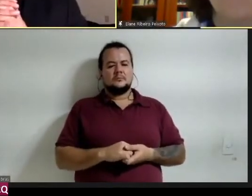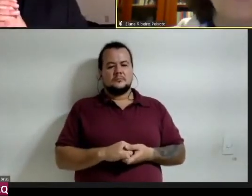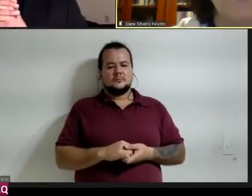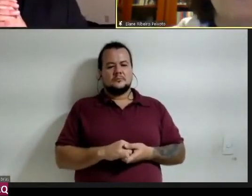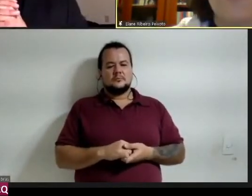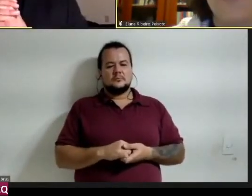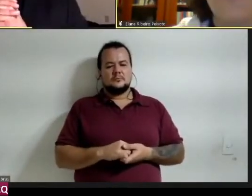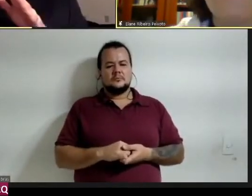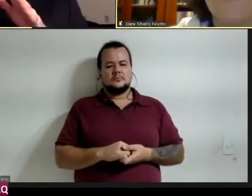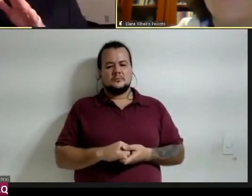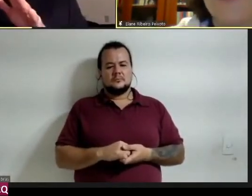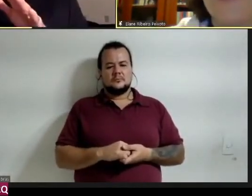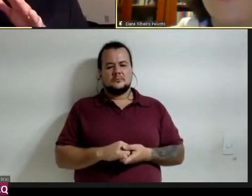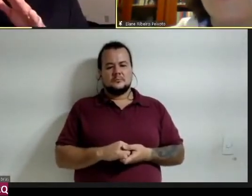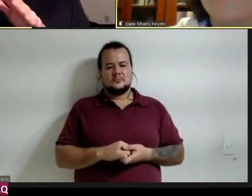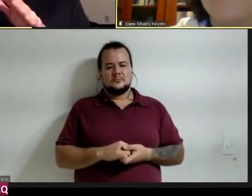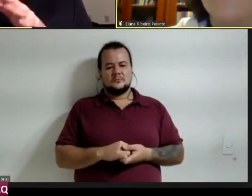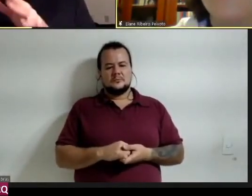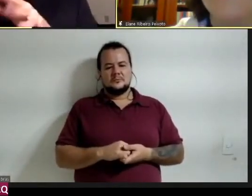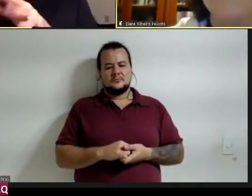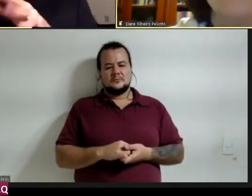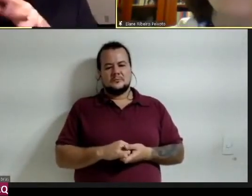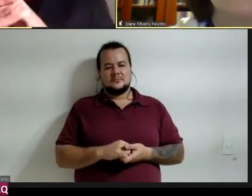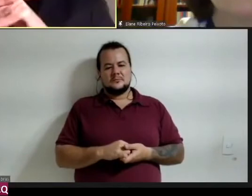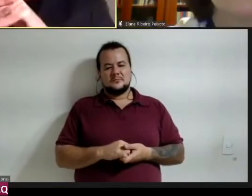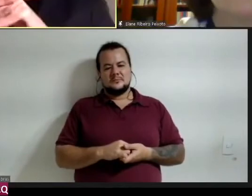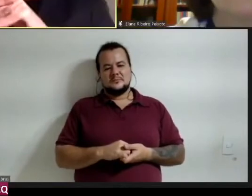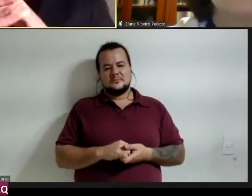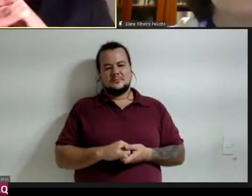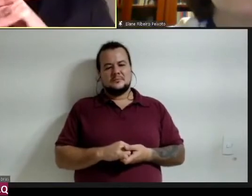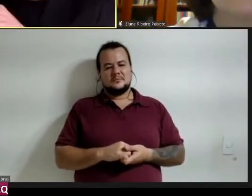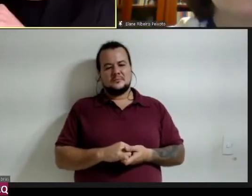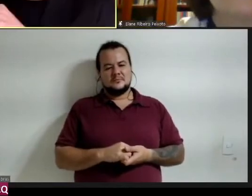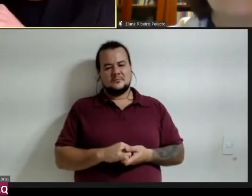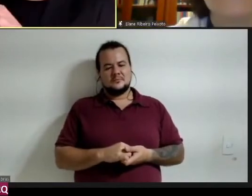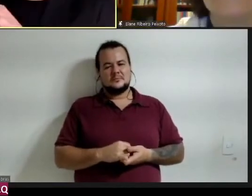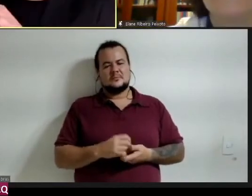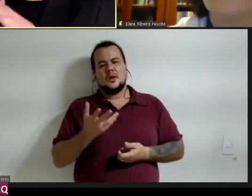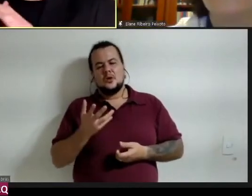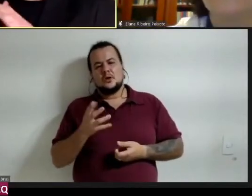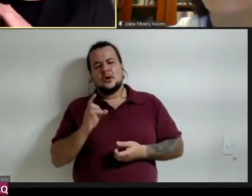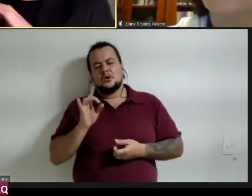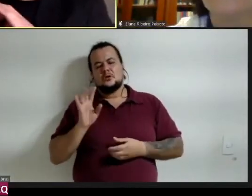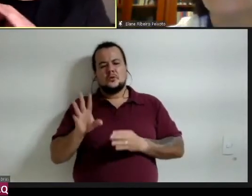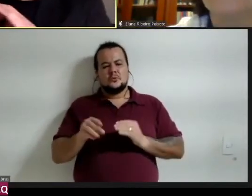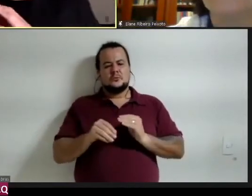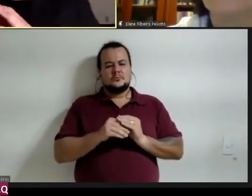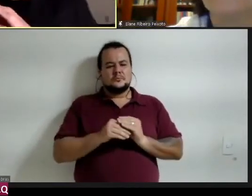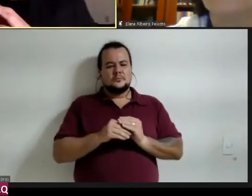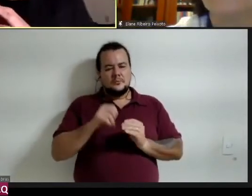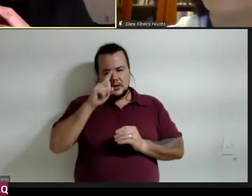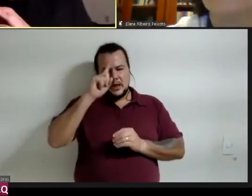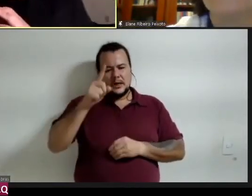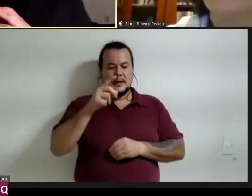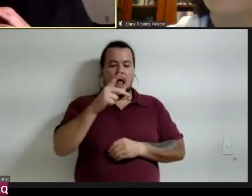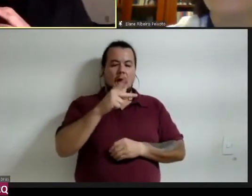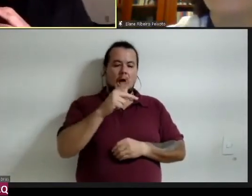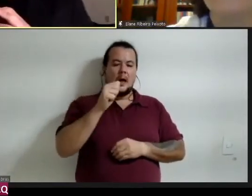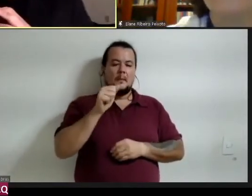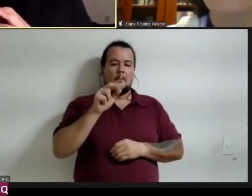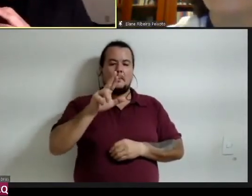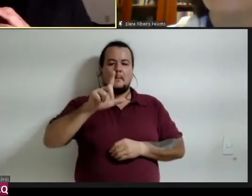Quer respirar um pouquinho? Eu só quero complementar. É aquela ideia que o Paulo Freire bota.